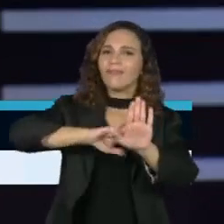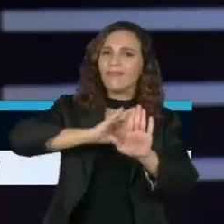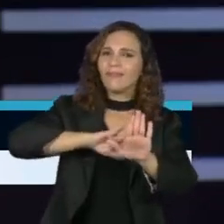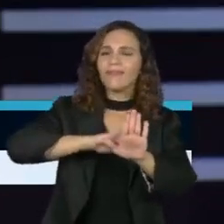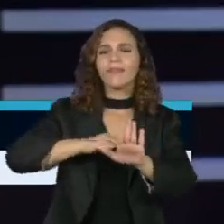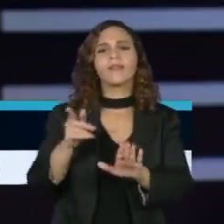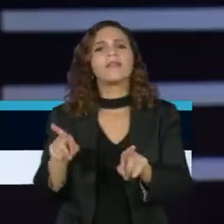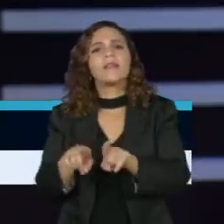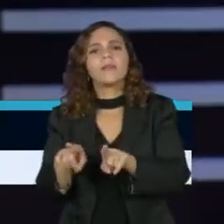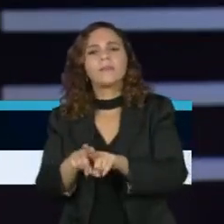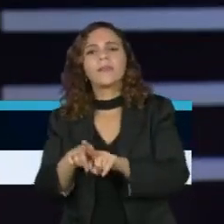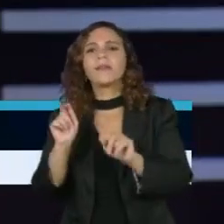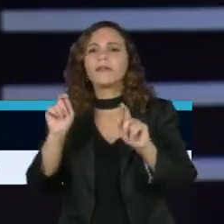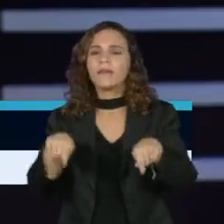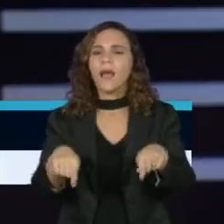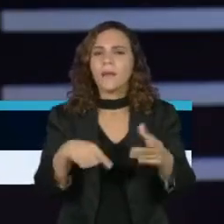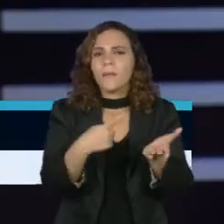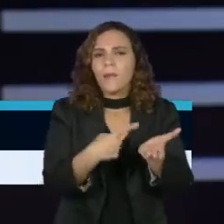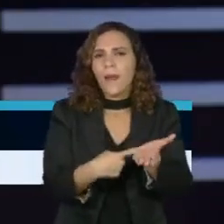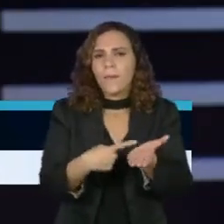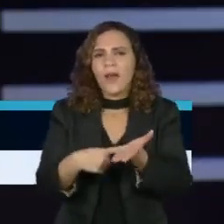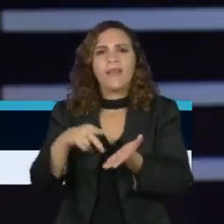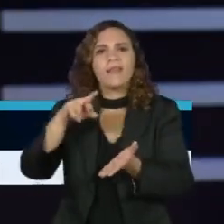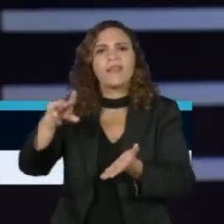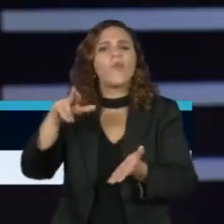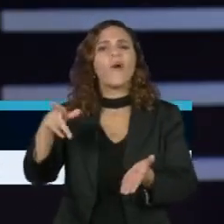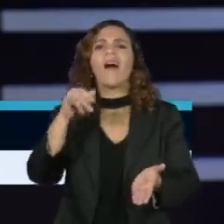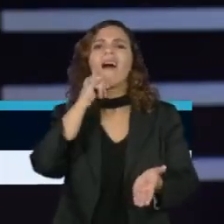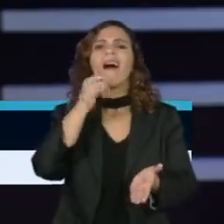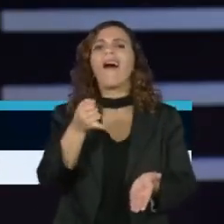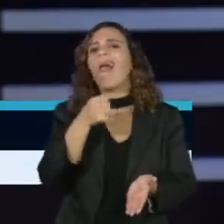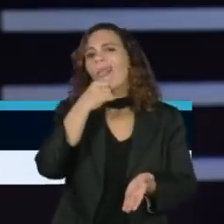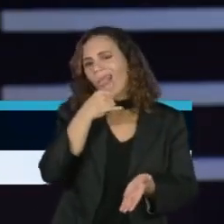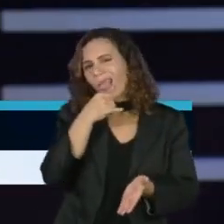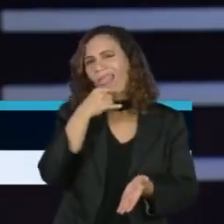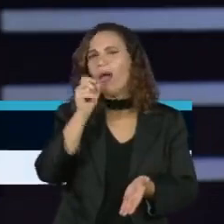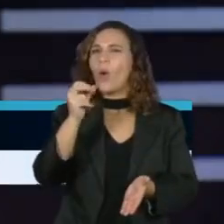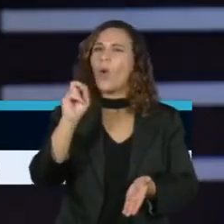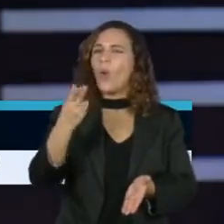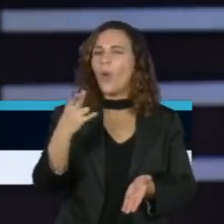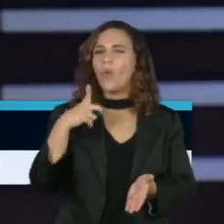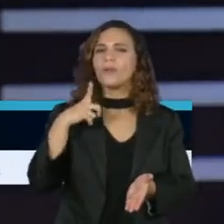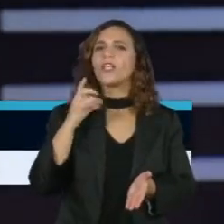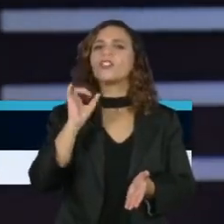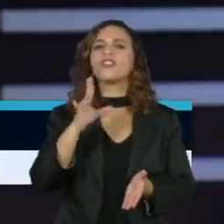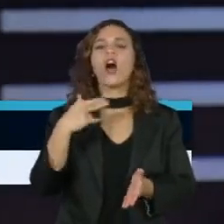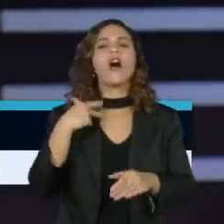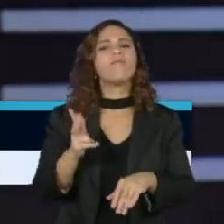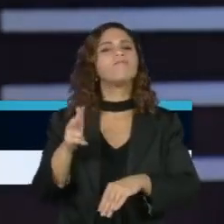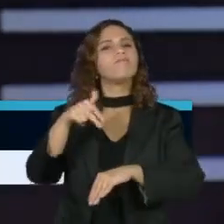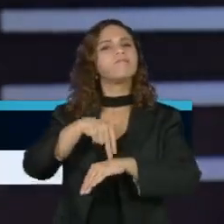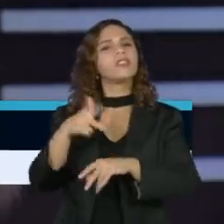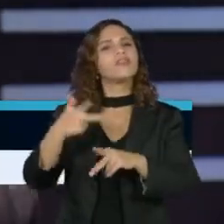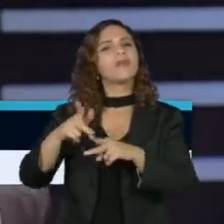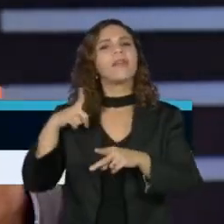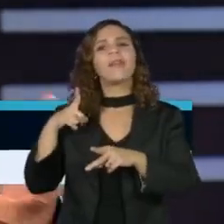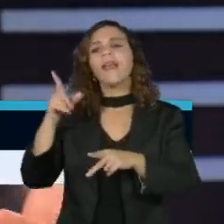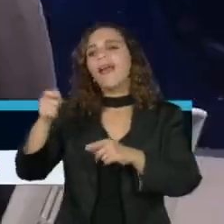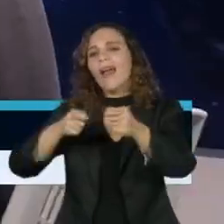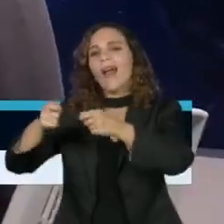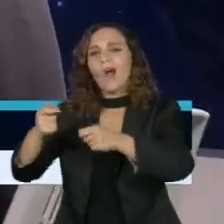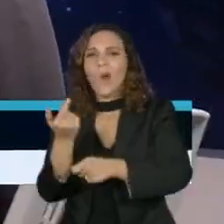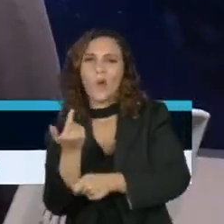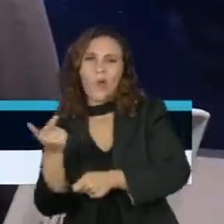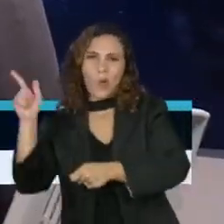sejam programáticos, não sejam partidos de aluguel, não sejam partidos simplesmente como plataformas de eleição de acordo com a comodidade